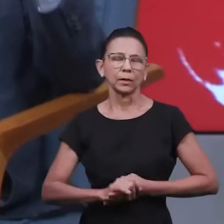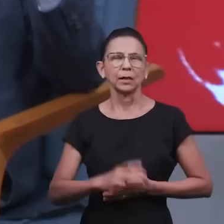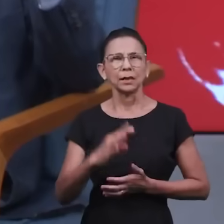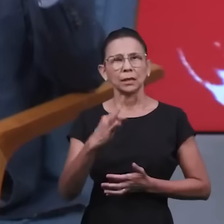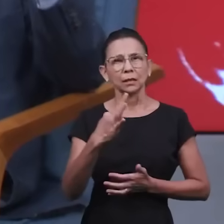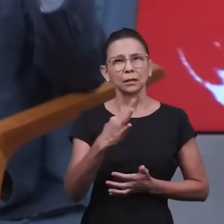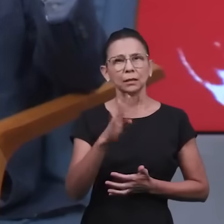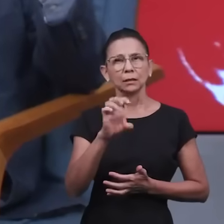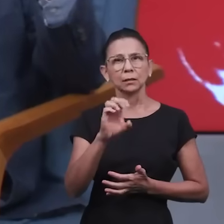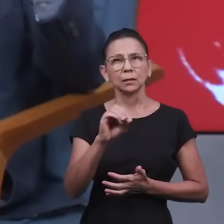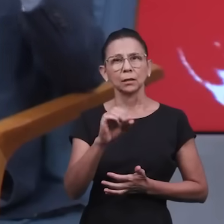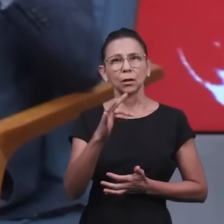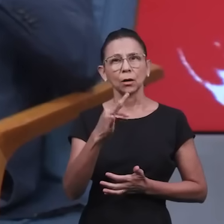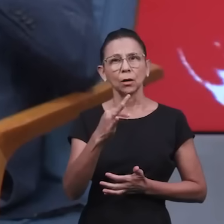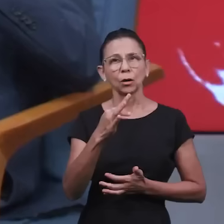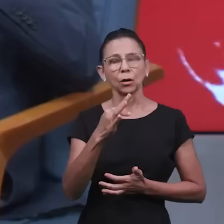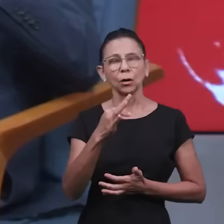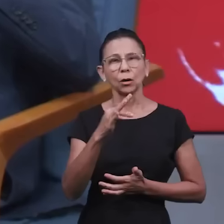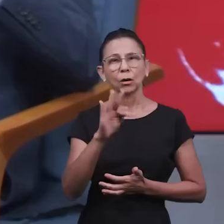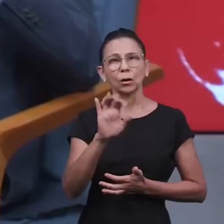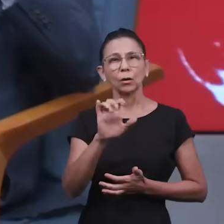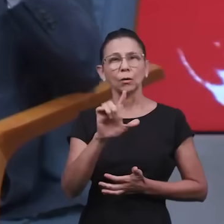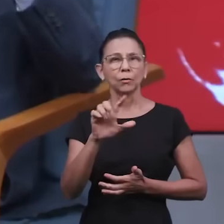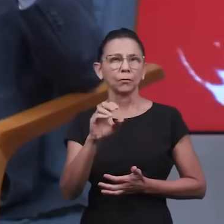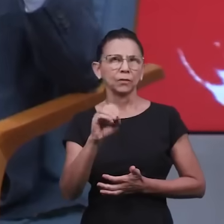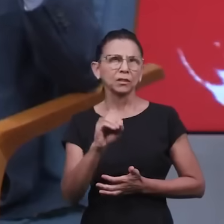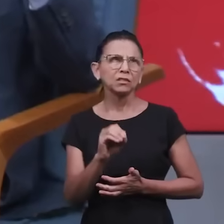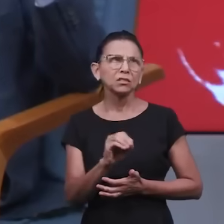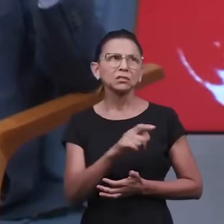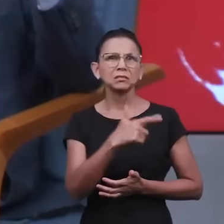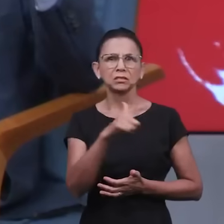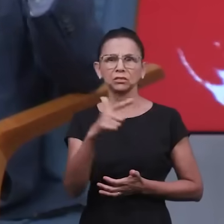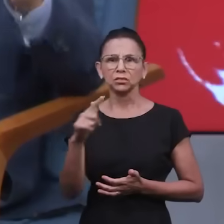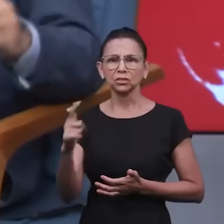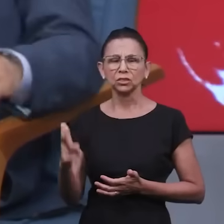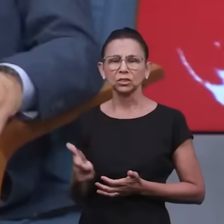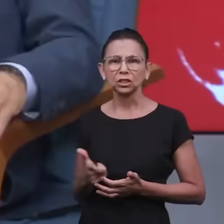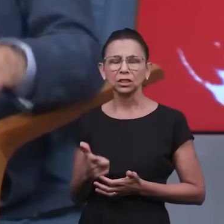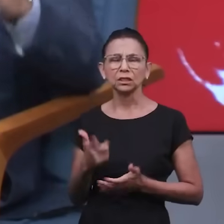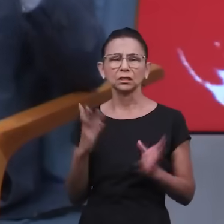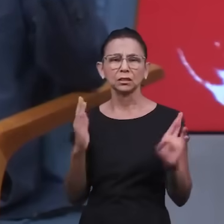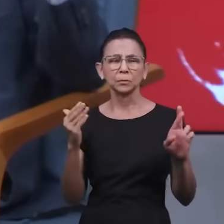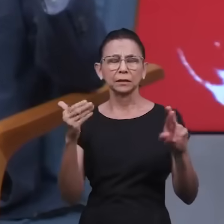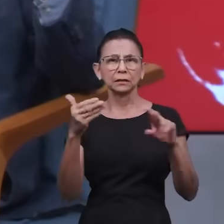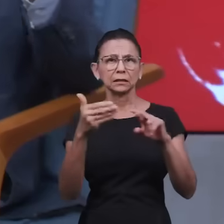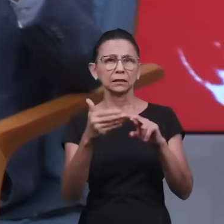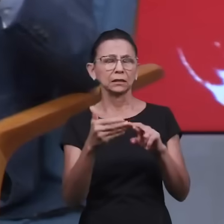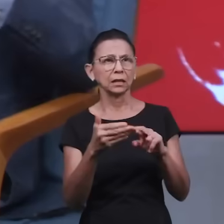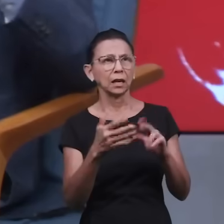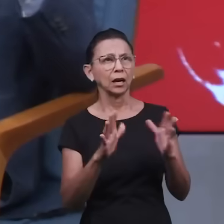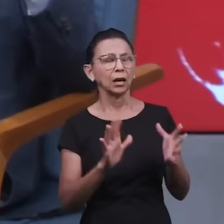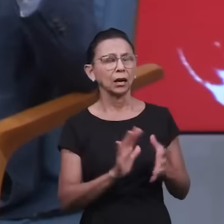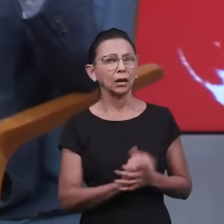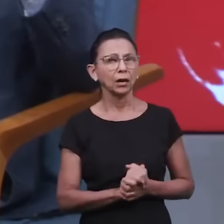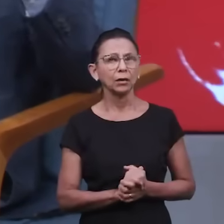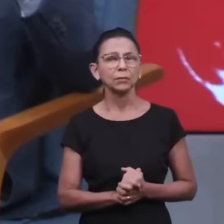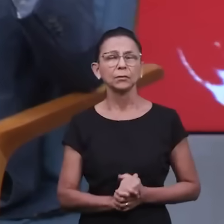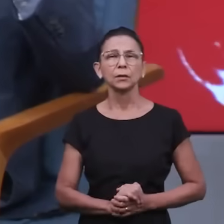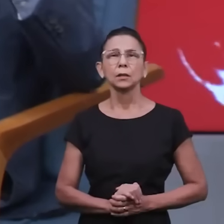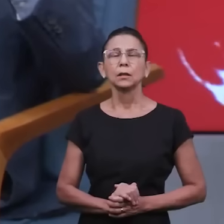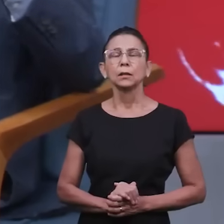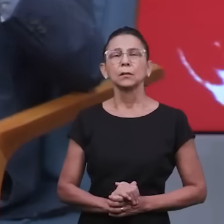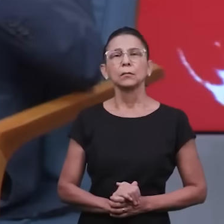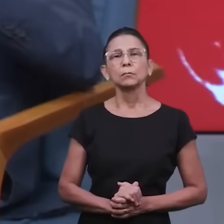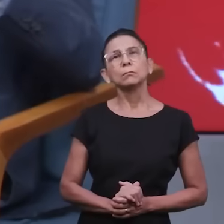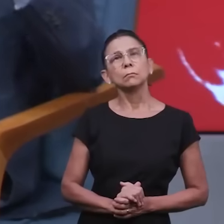irmão Teófilo não existiu. É porque Lucas estava escrevendo a uma figura. Theos,